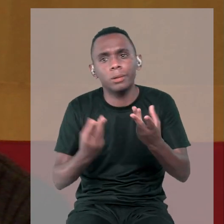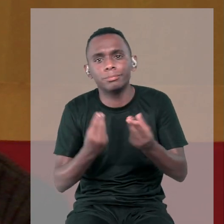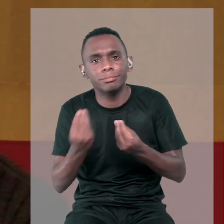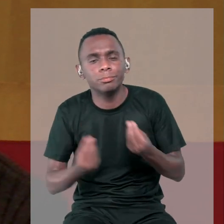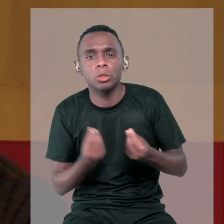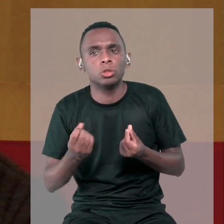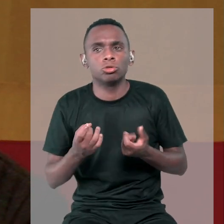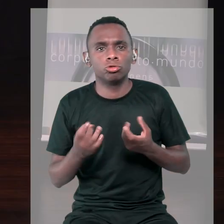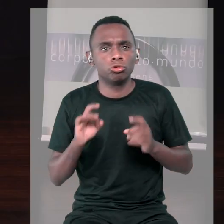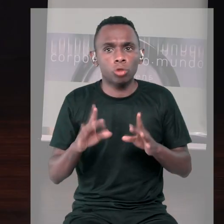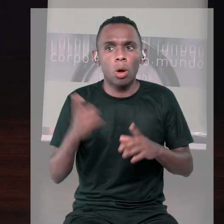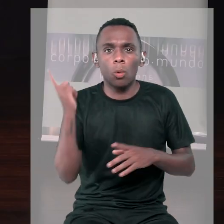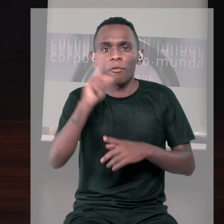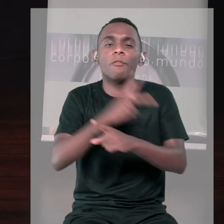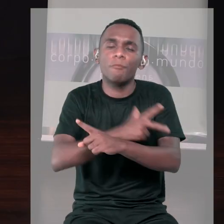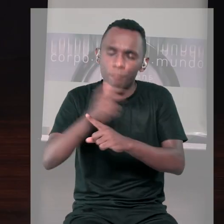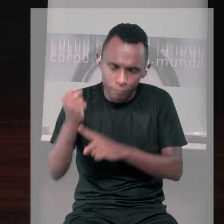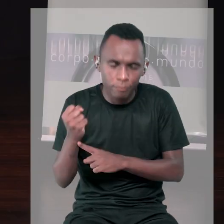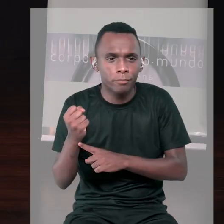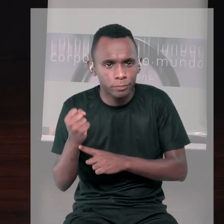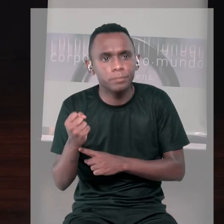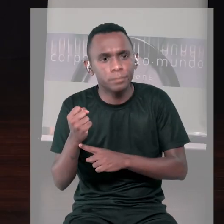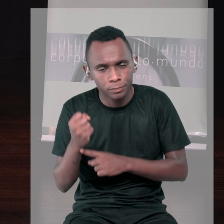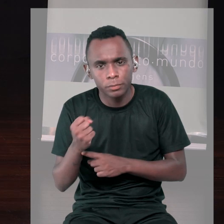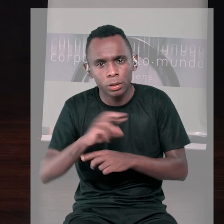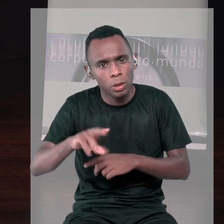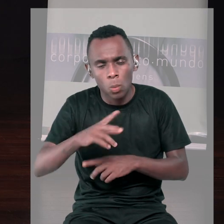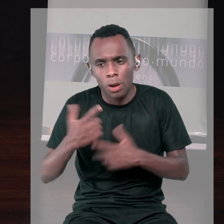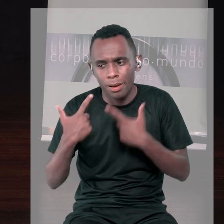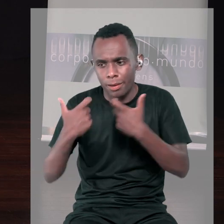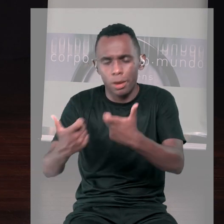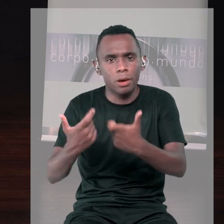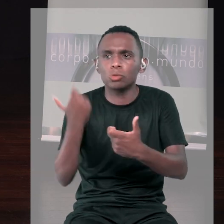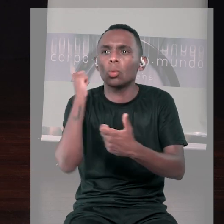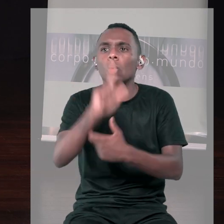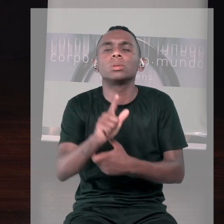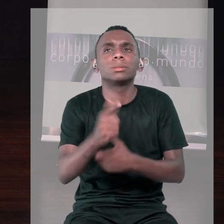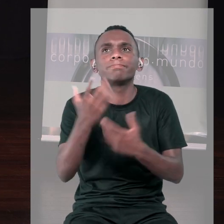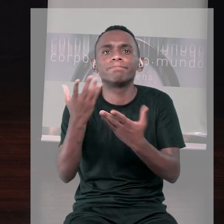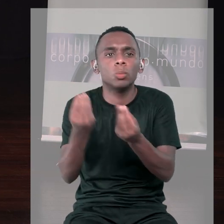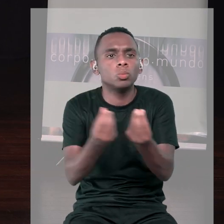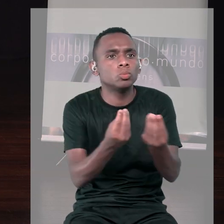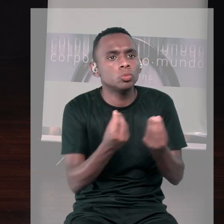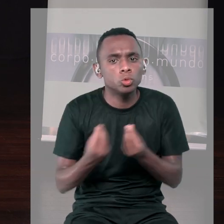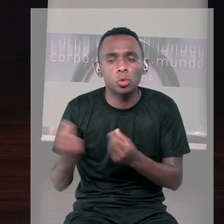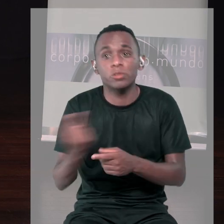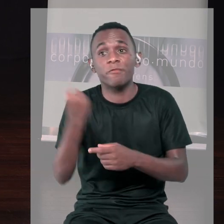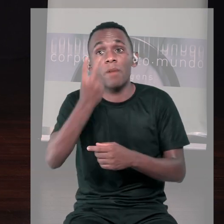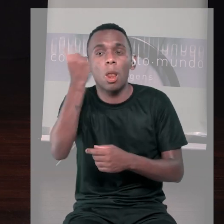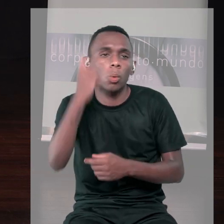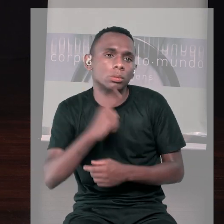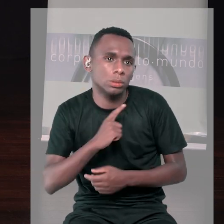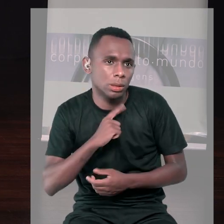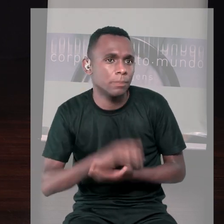uma guerra, uma conquista, um uso da violência. Mas numa guerra, a gente não consegue calcular todos os valores aí. A